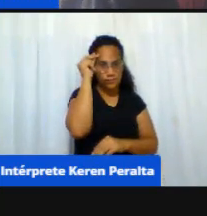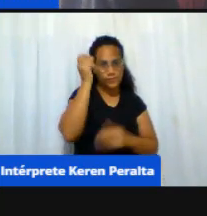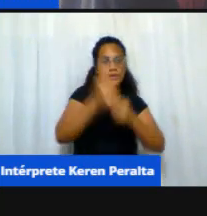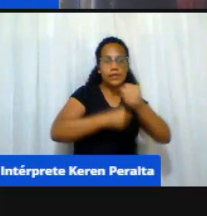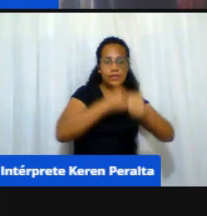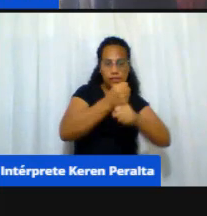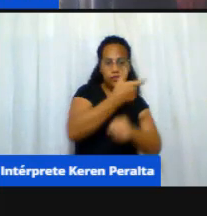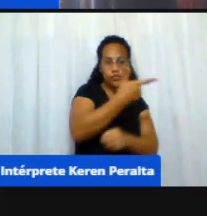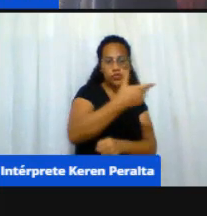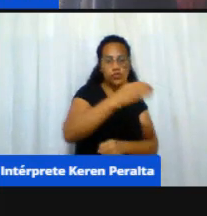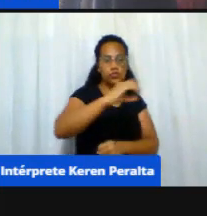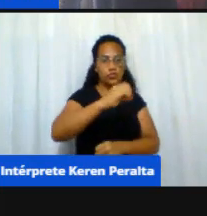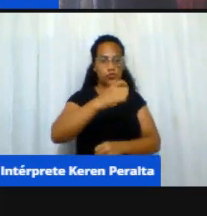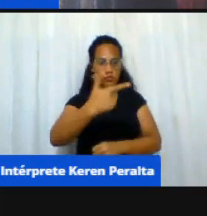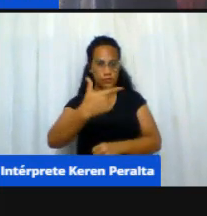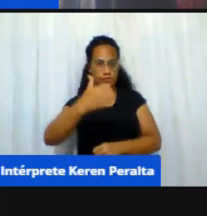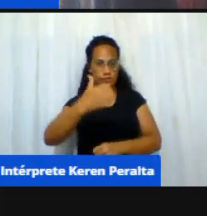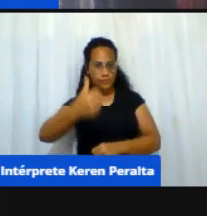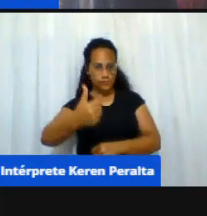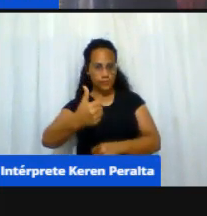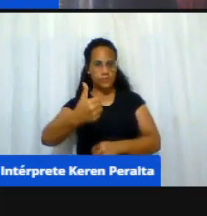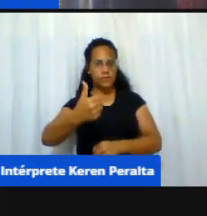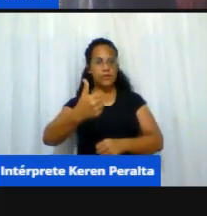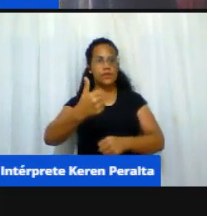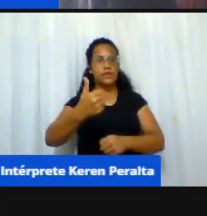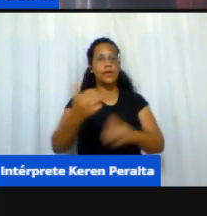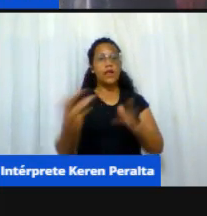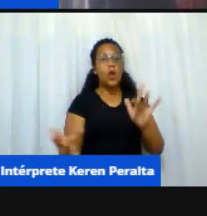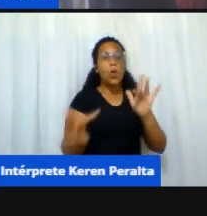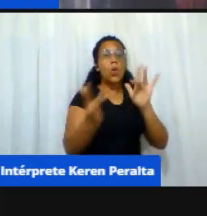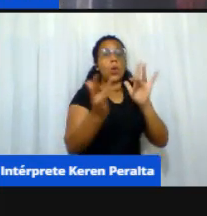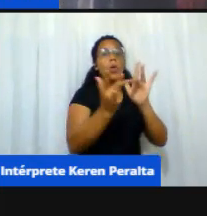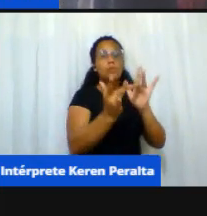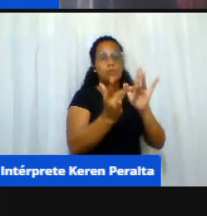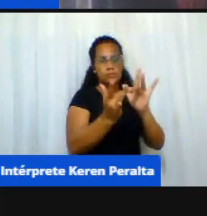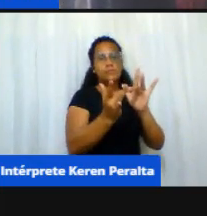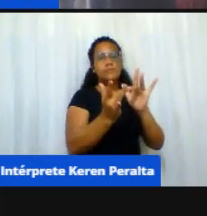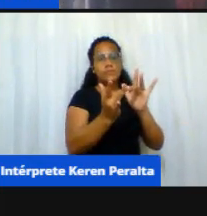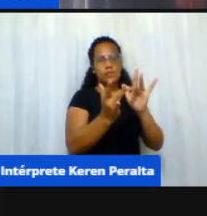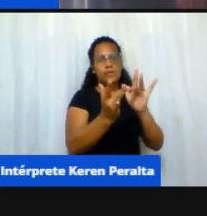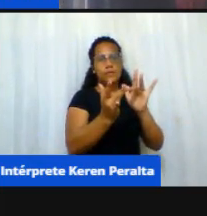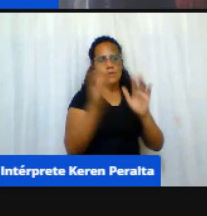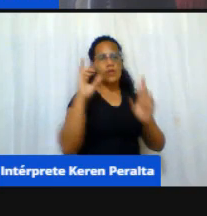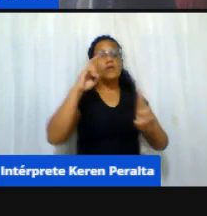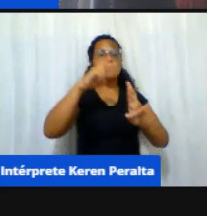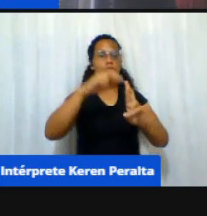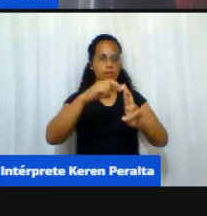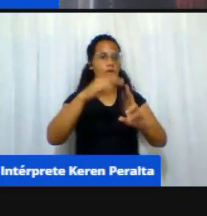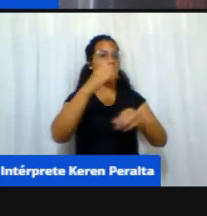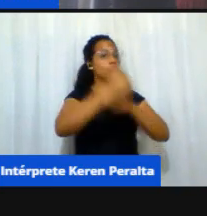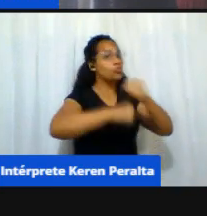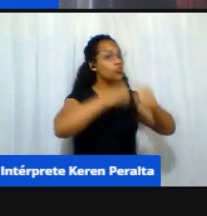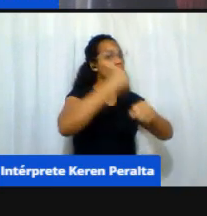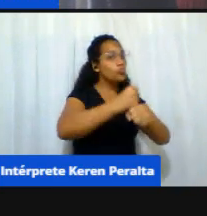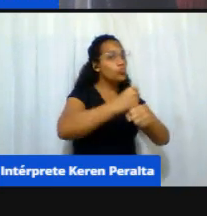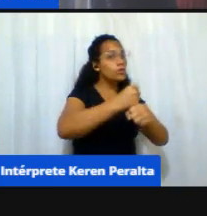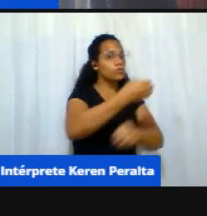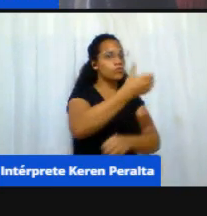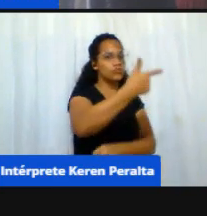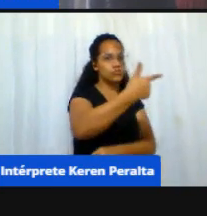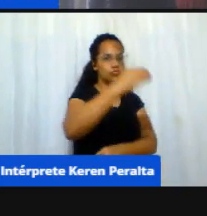alinhadas, né, também ao referencial curricular vigente de 2020, com atividades